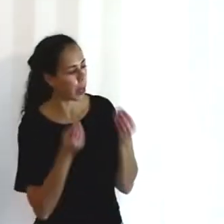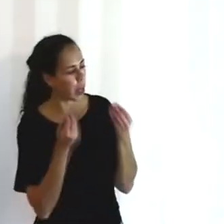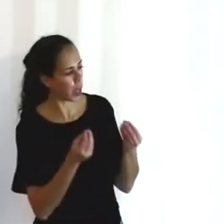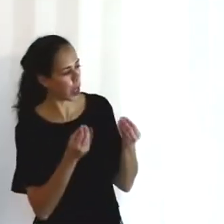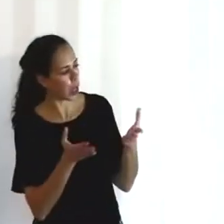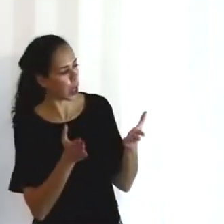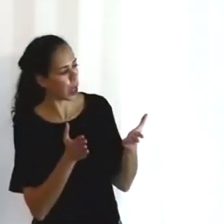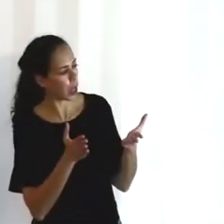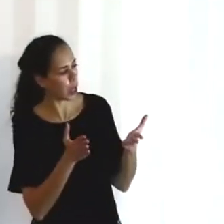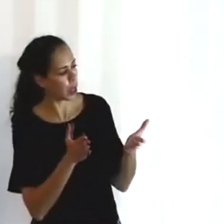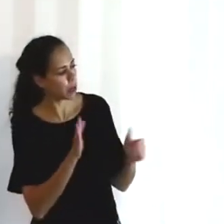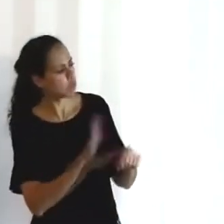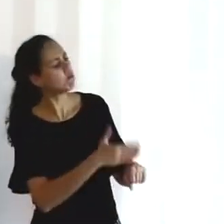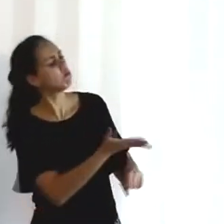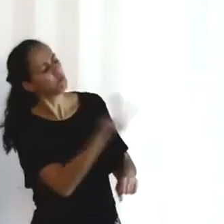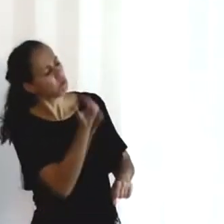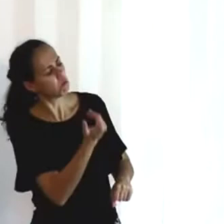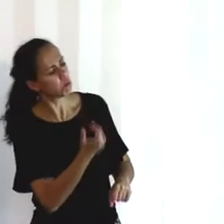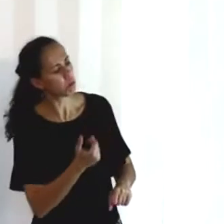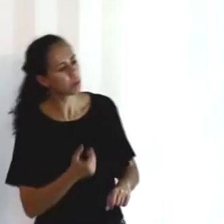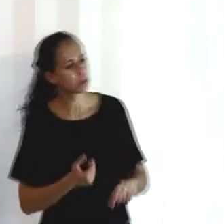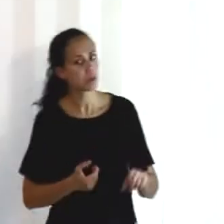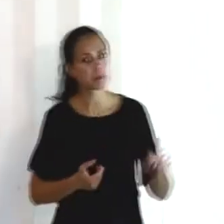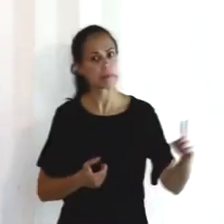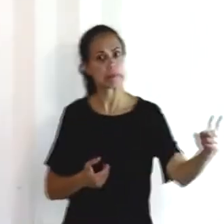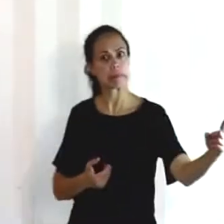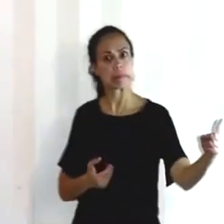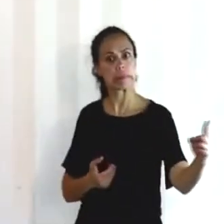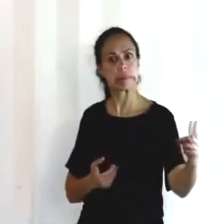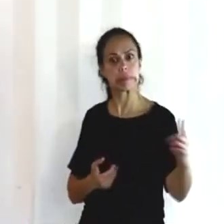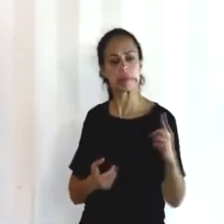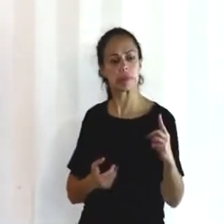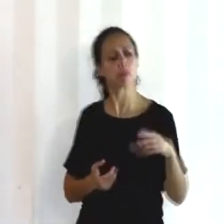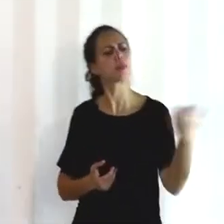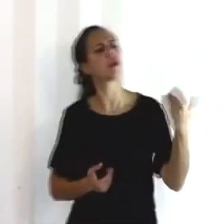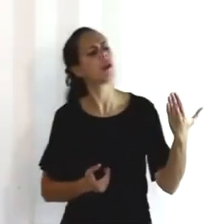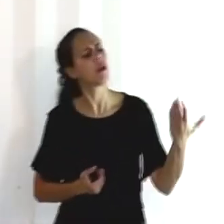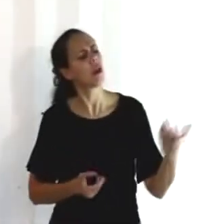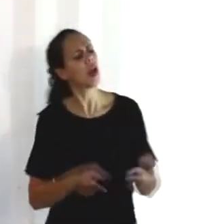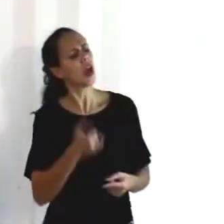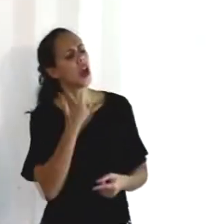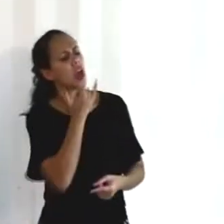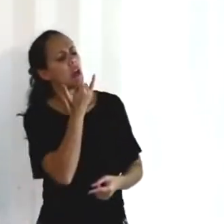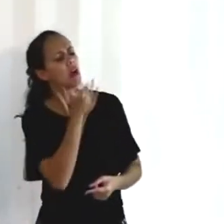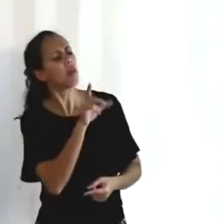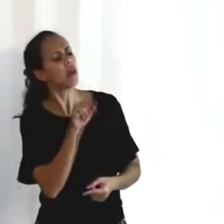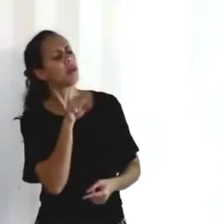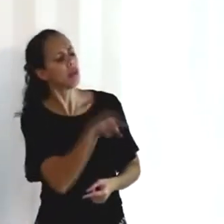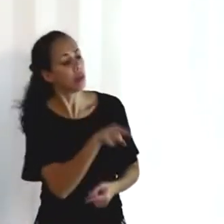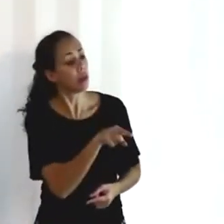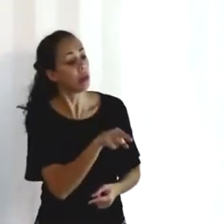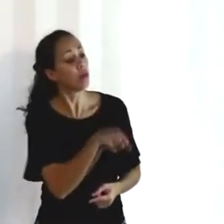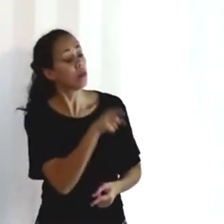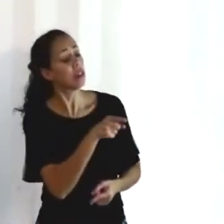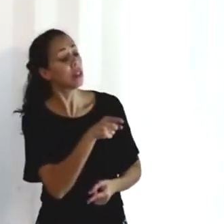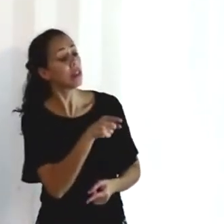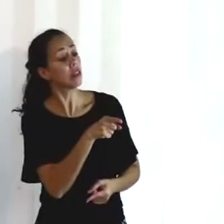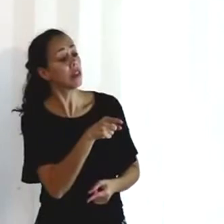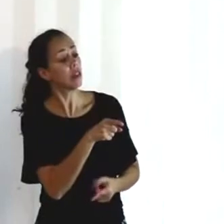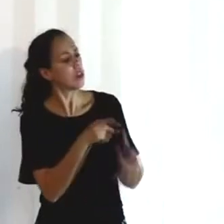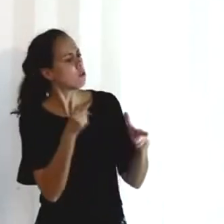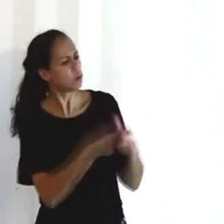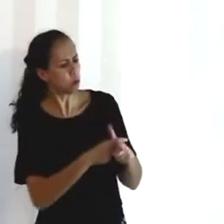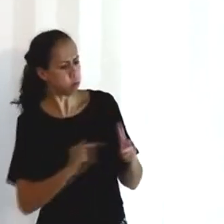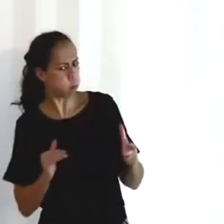eu te perdoei aquela dívida, você me suplicou, eu perdoei você, não devias, olha a